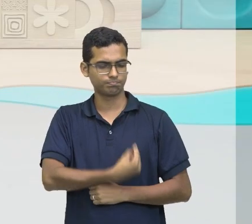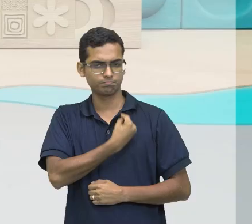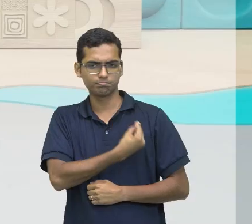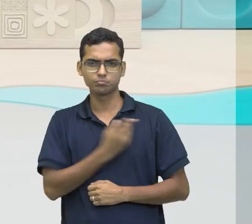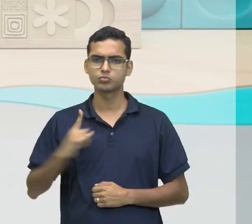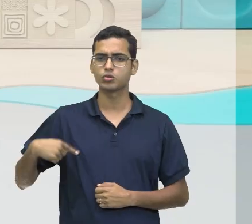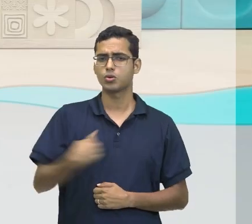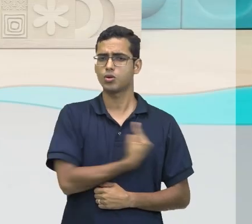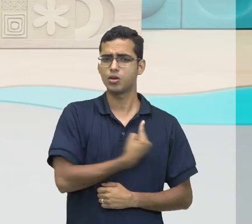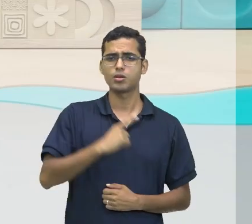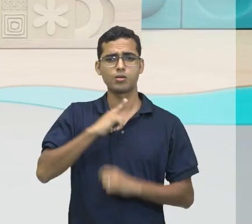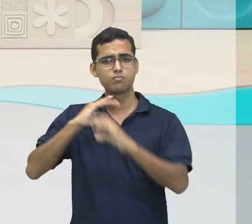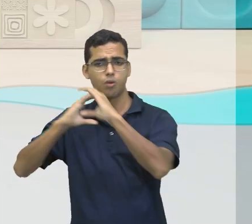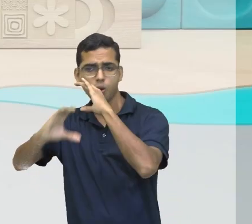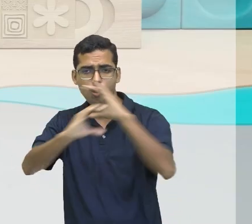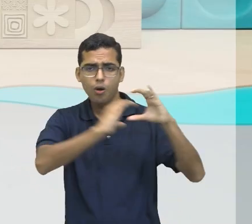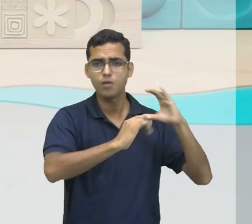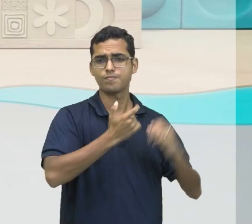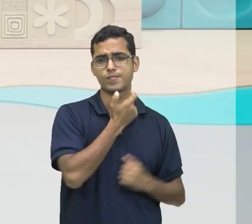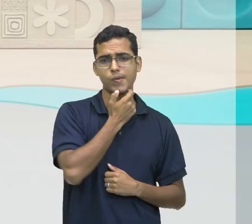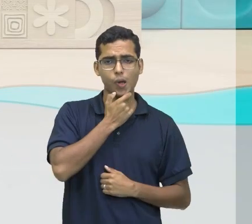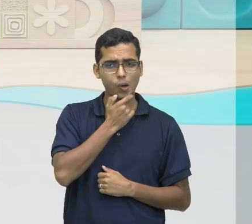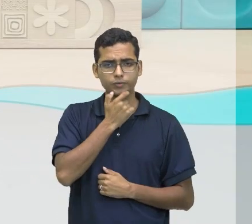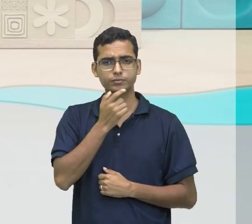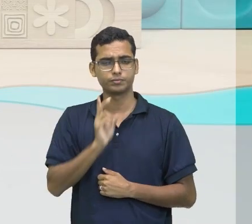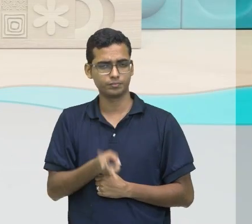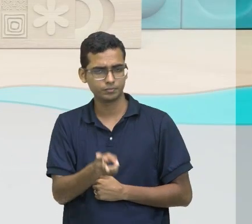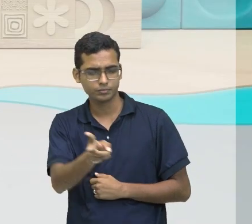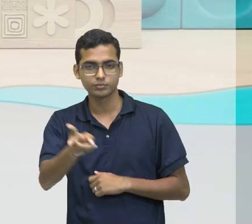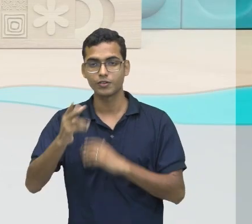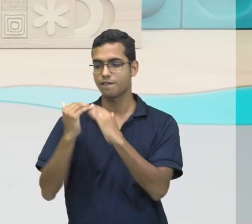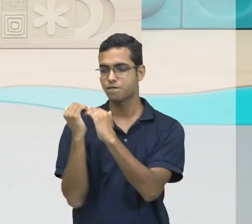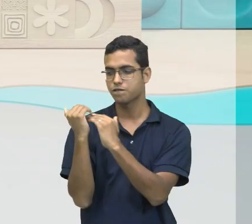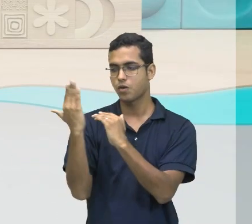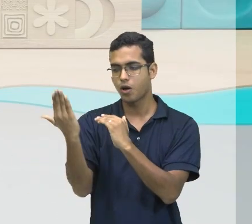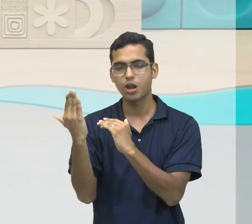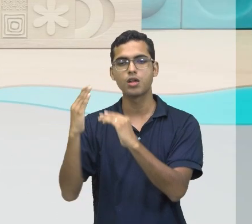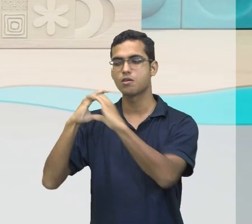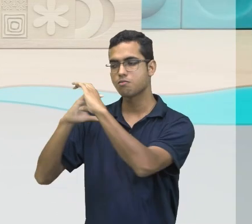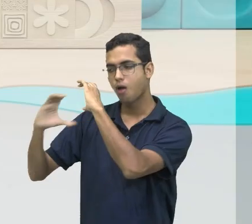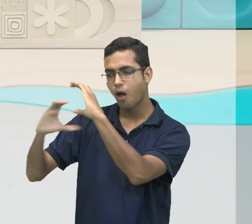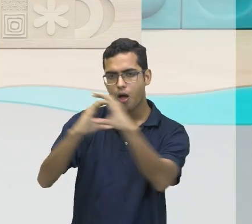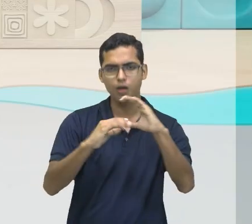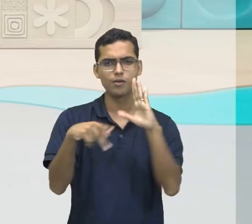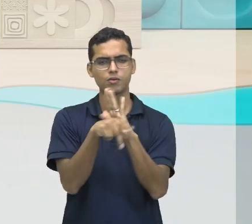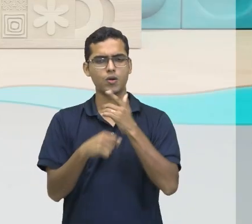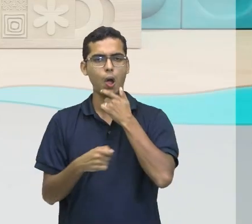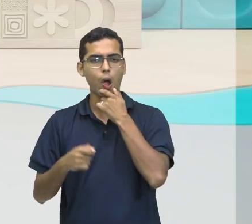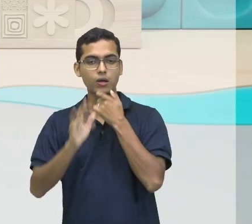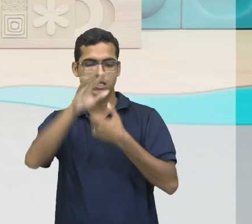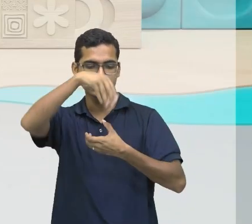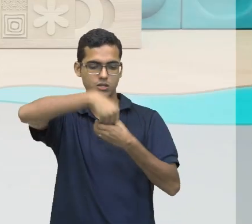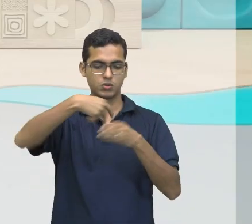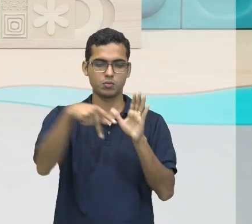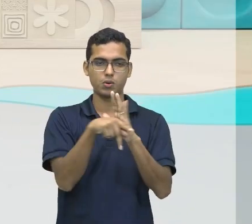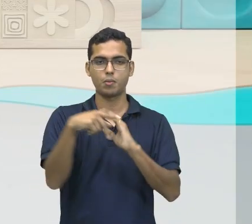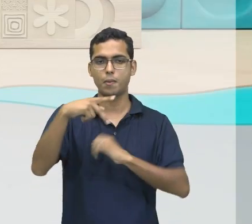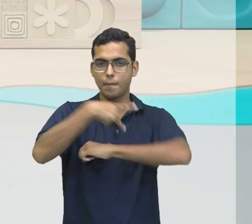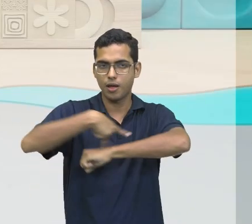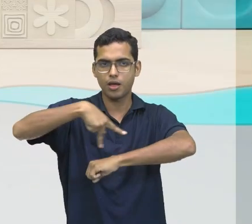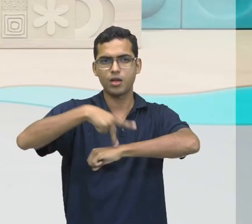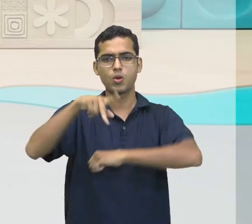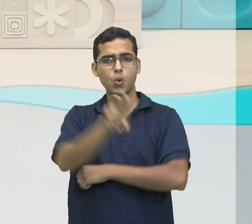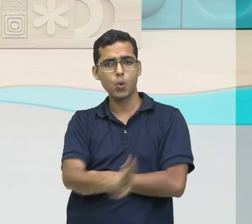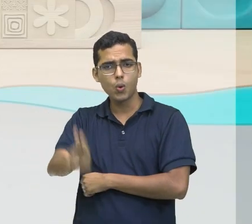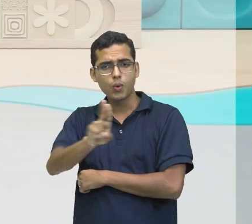língua inglesa, tá certo? Então, toda a comunicação externa é feita em língua inglesa, mas aqui dentro nós falamos a língua portuguesa. Além